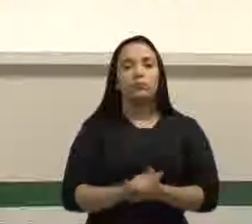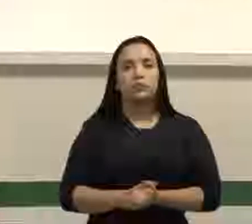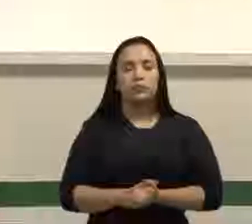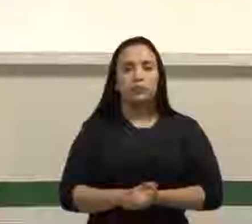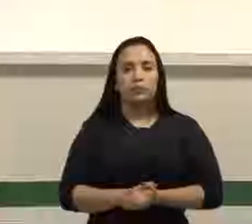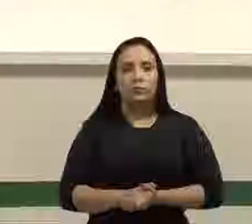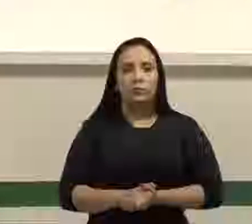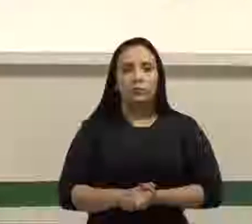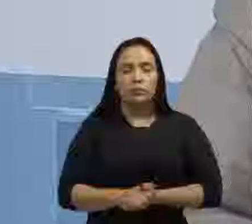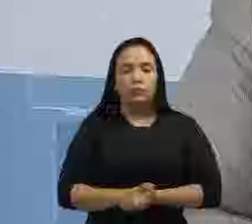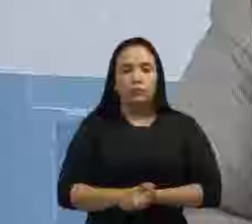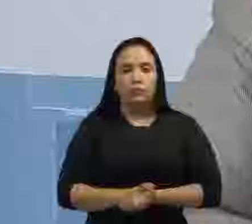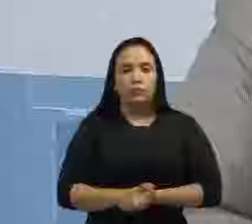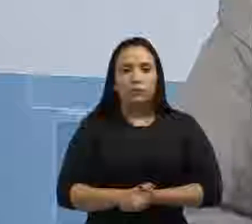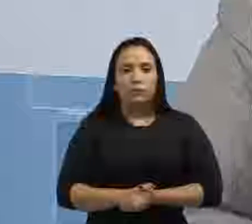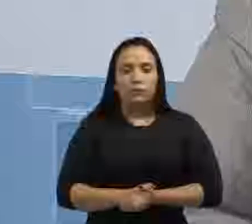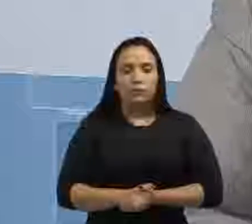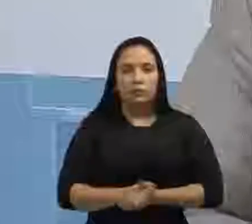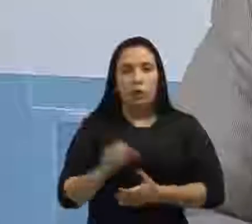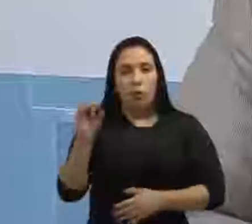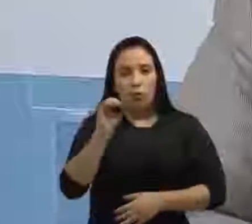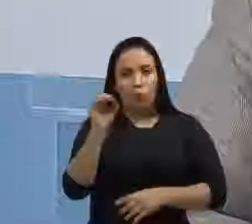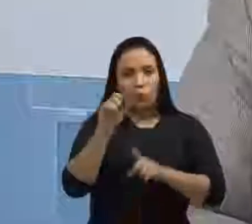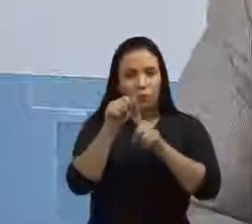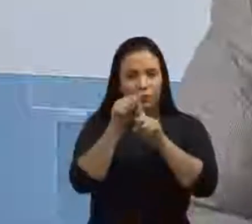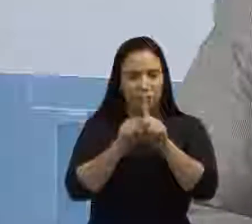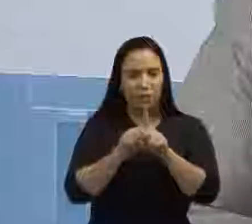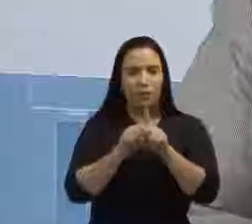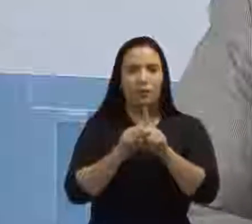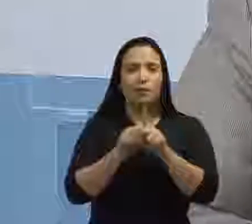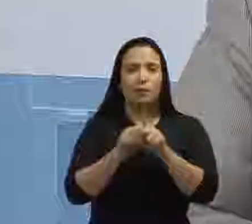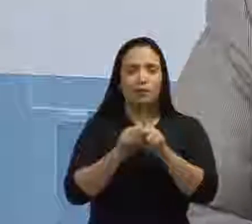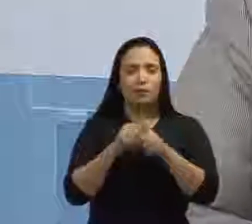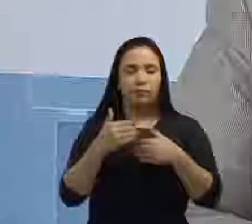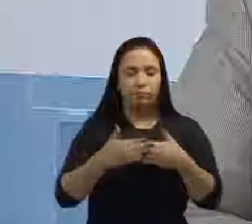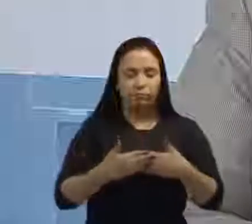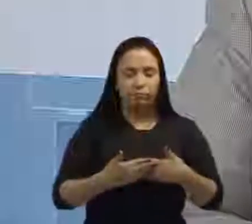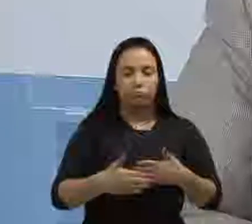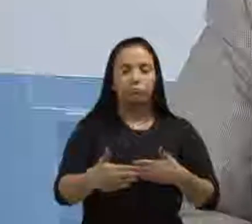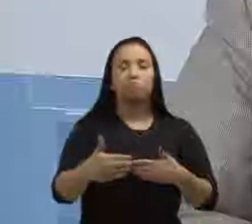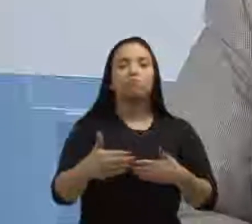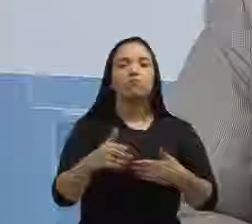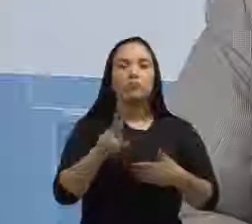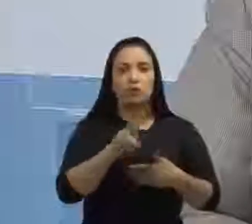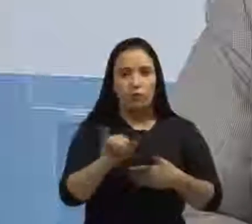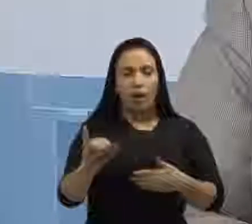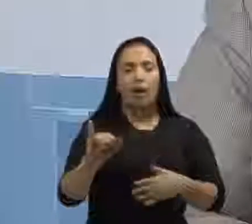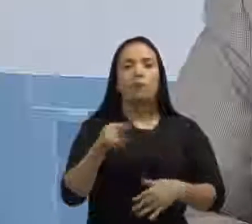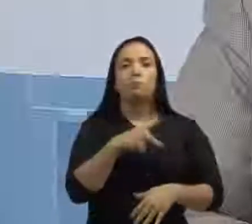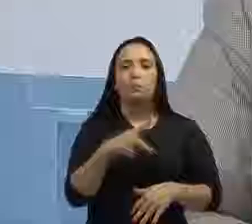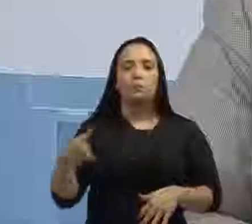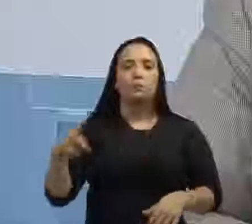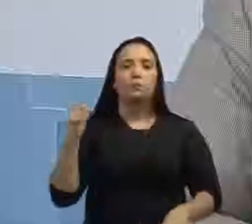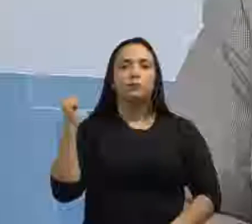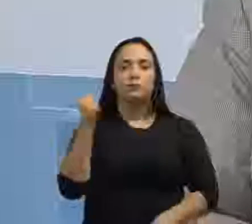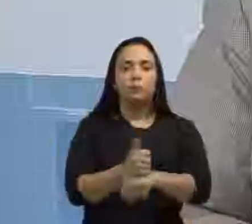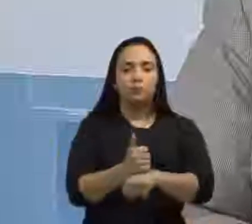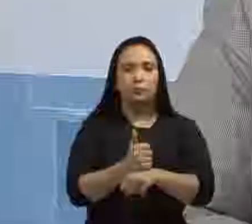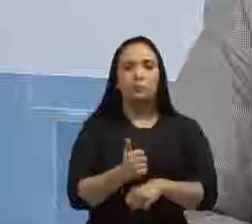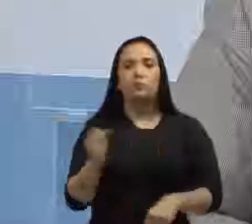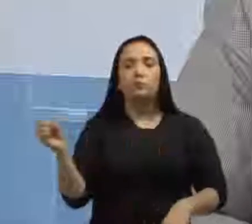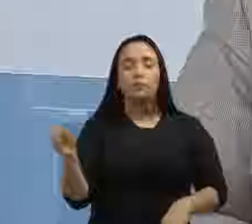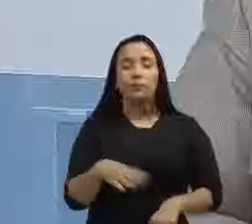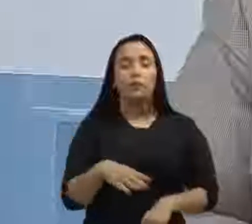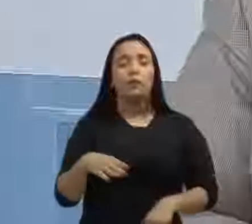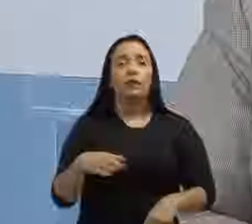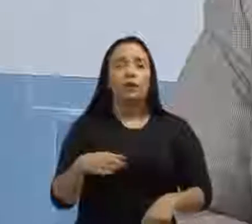for ler primeiro turno, não. Lá depois de outubro, do mês do meu aniversário, nós teremos outro presidente. E essas